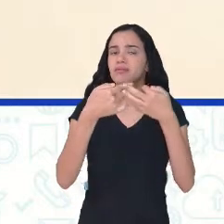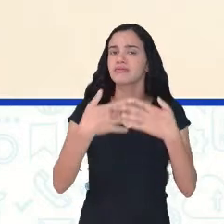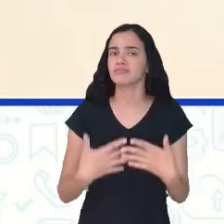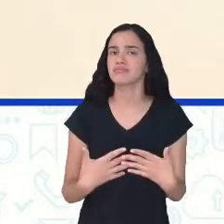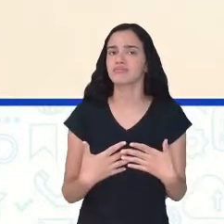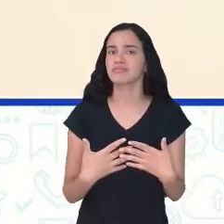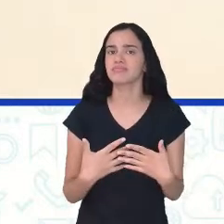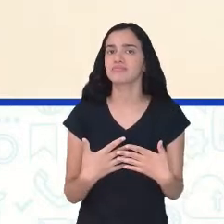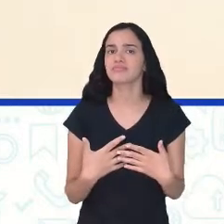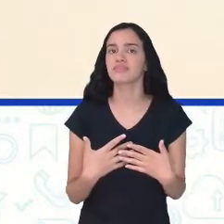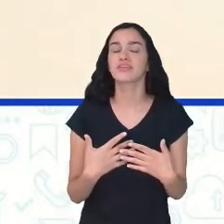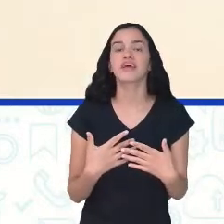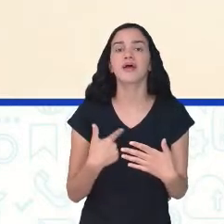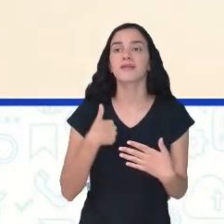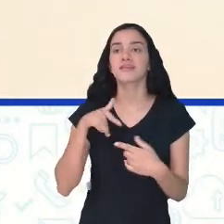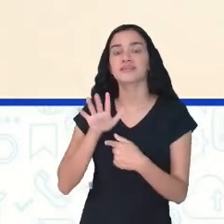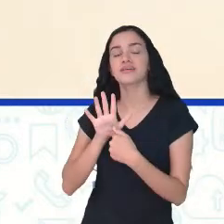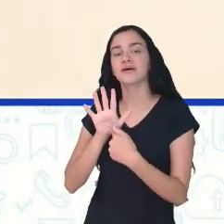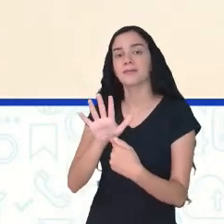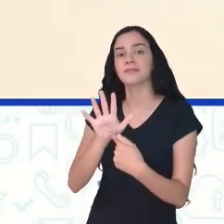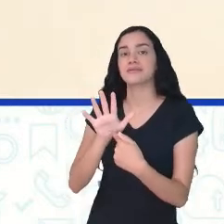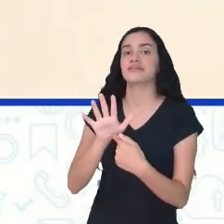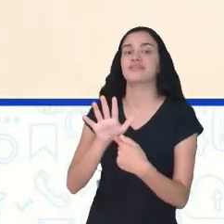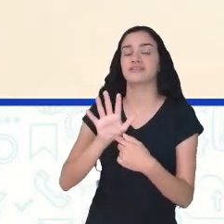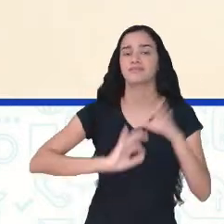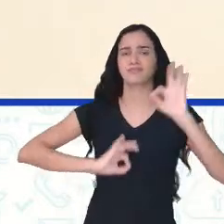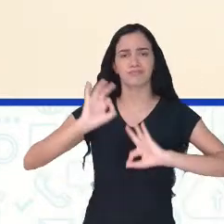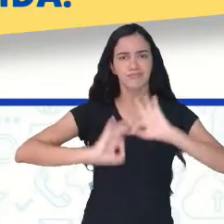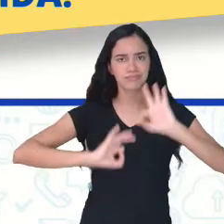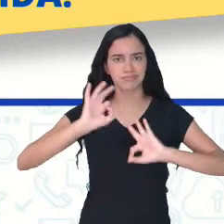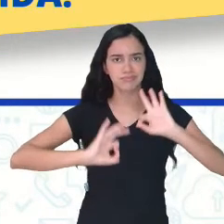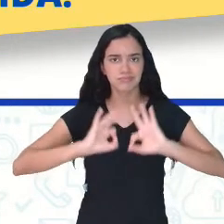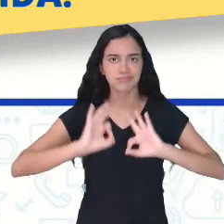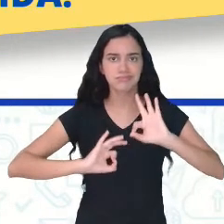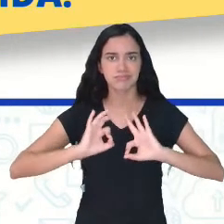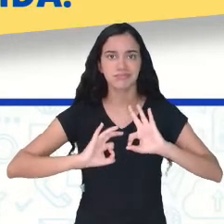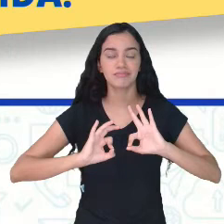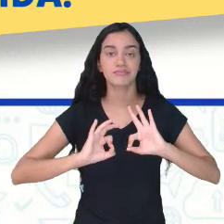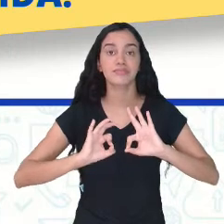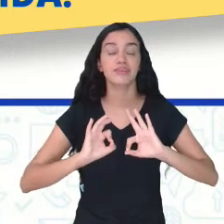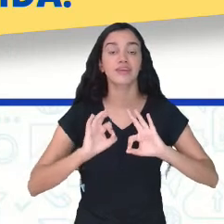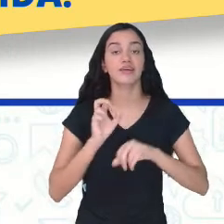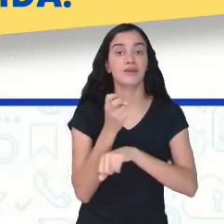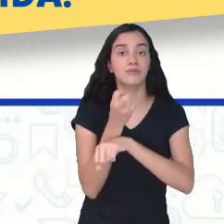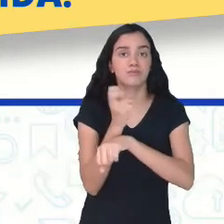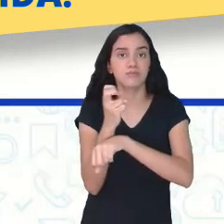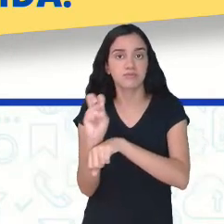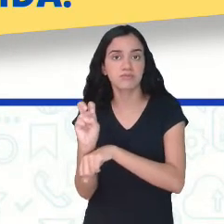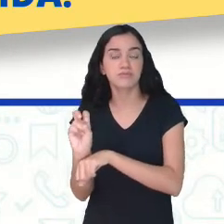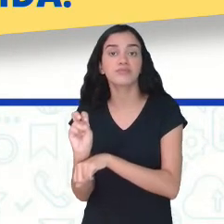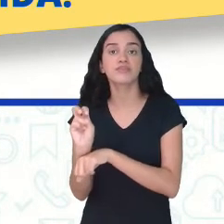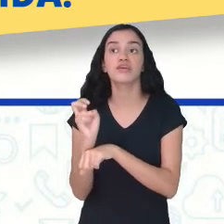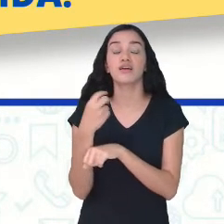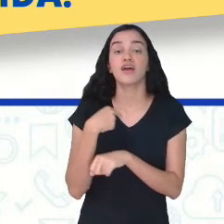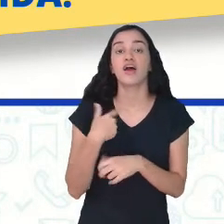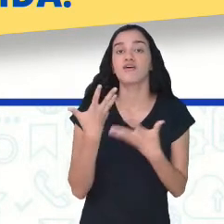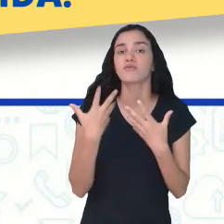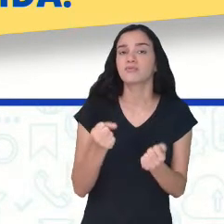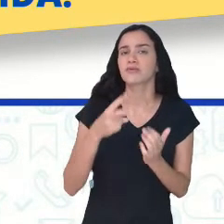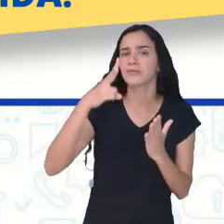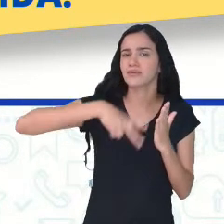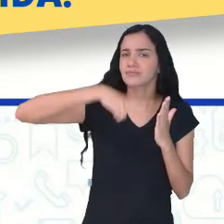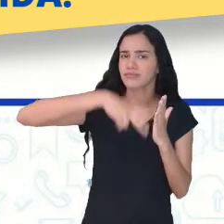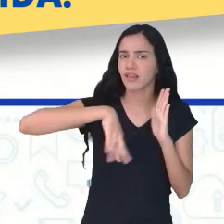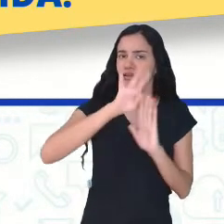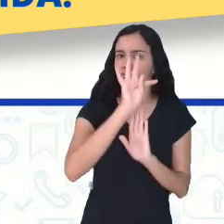justificar diante dessa apresentação de níveis de organização em relação à máquina? Vamos comigo ler esse texto?